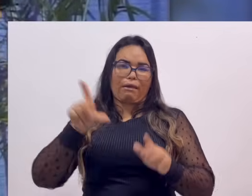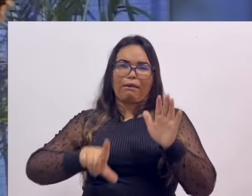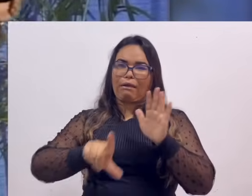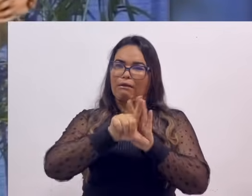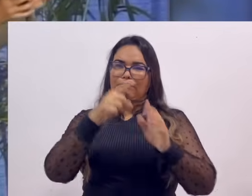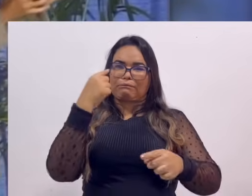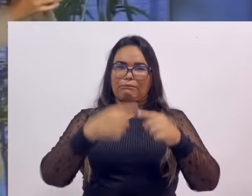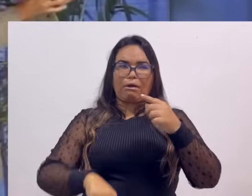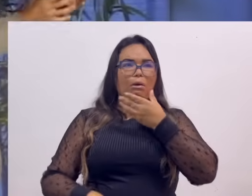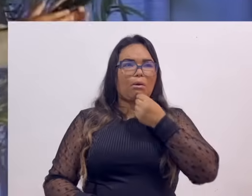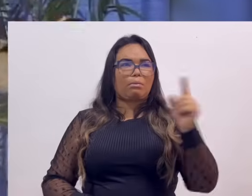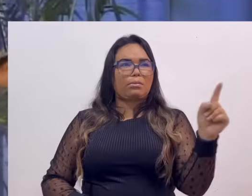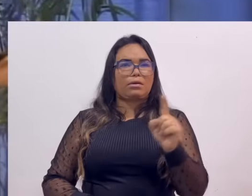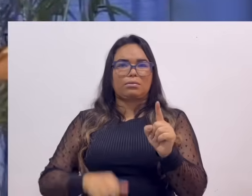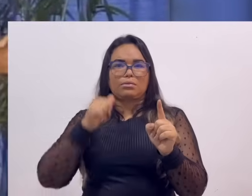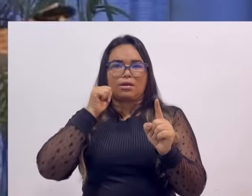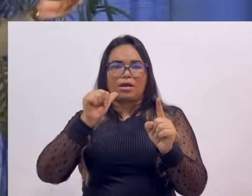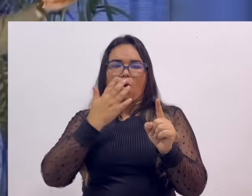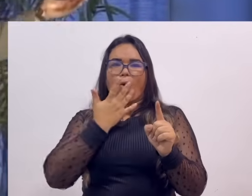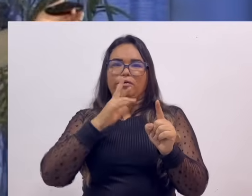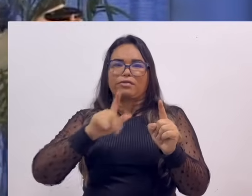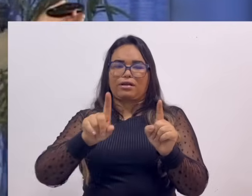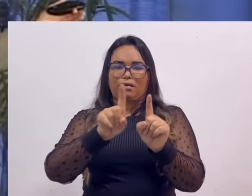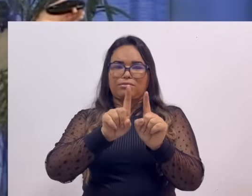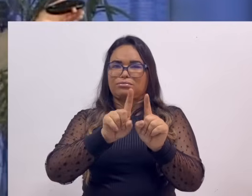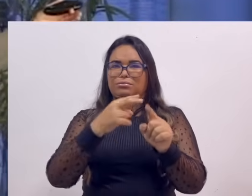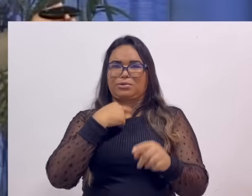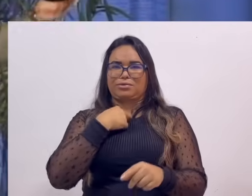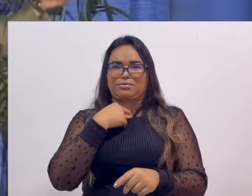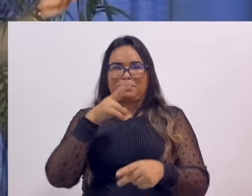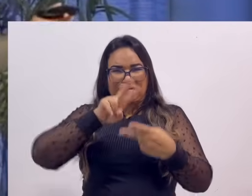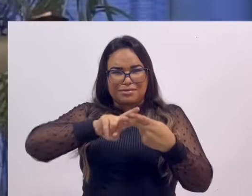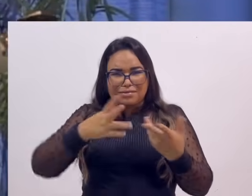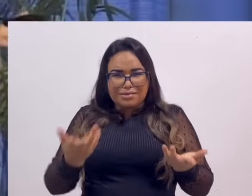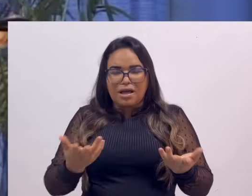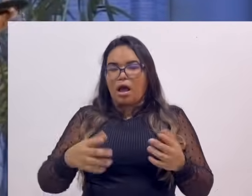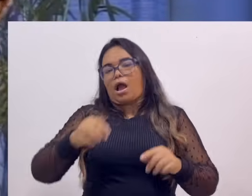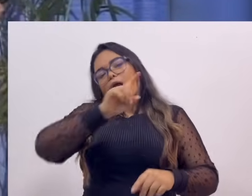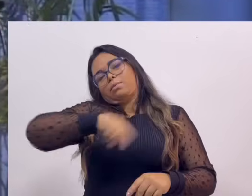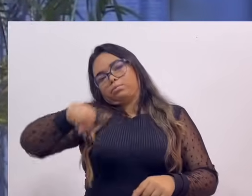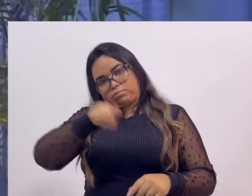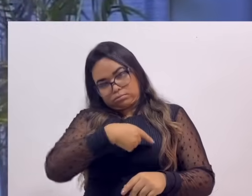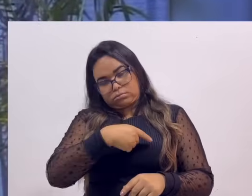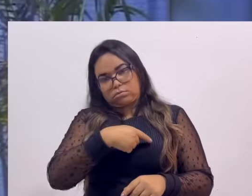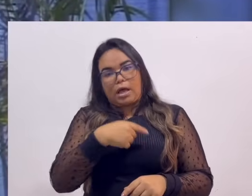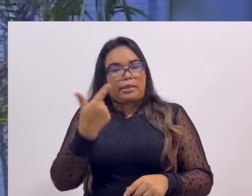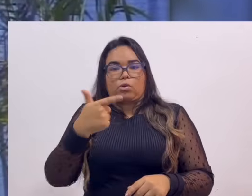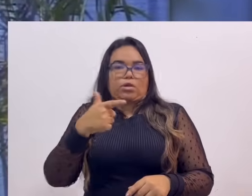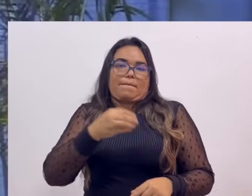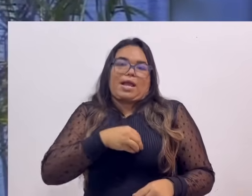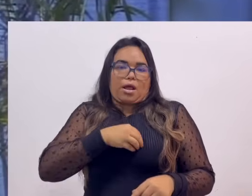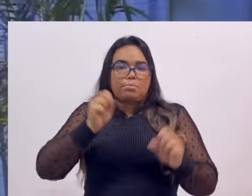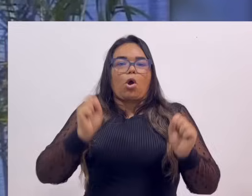sentido, e a lei foi anulada. Já não há mais lei, então já não há mais transgressão.